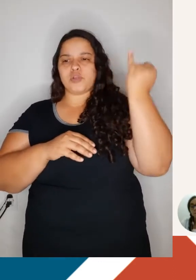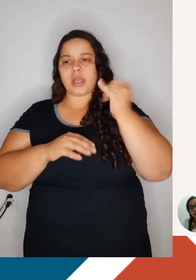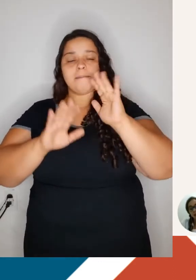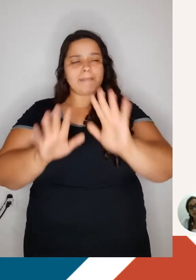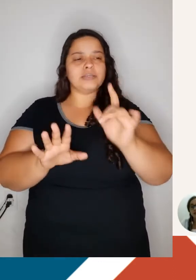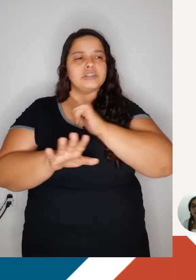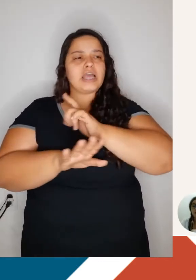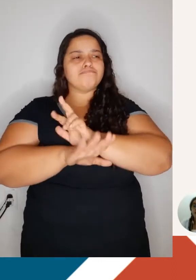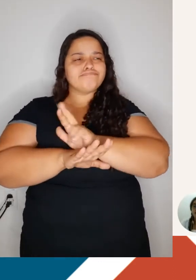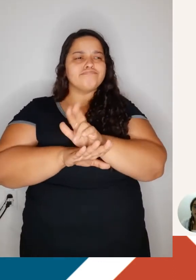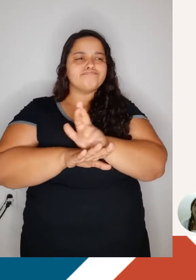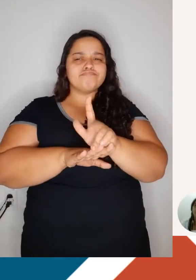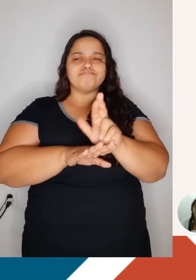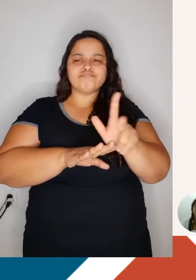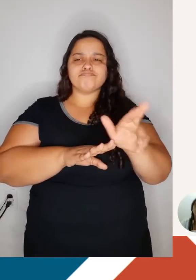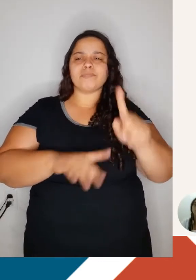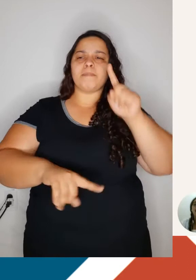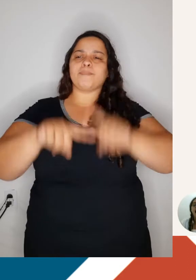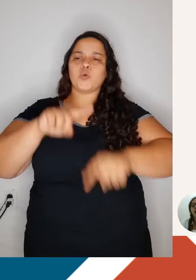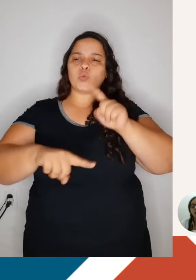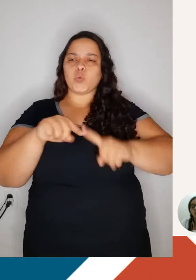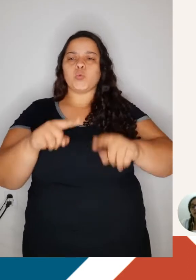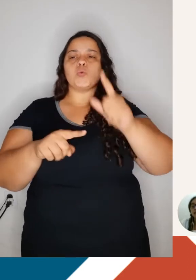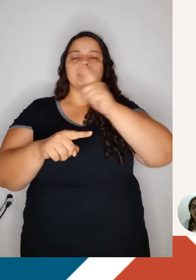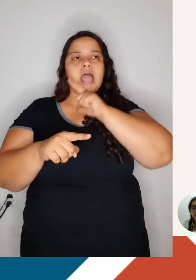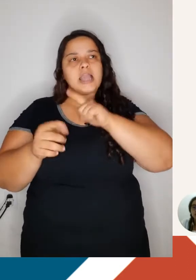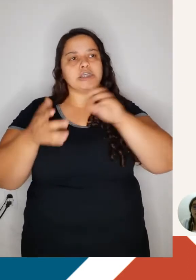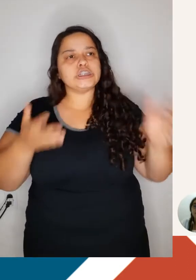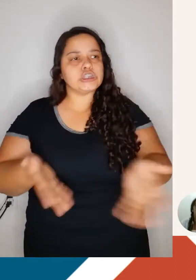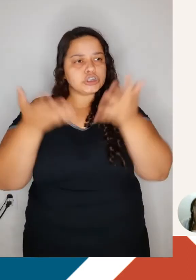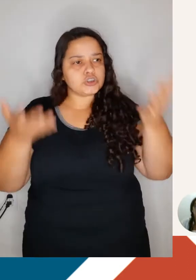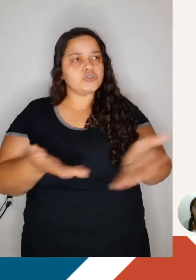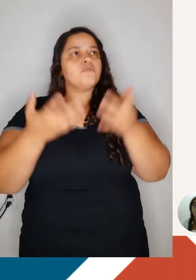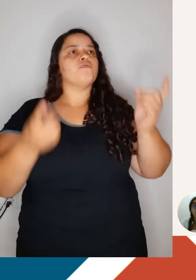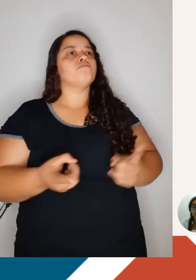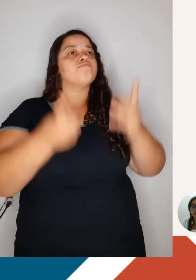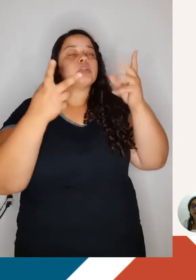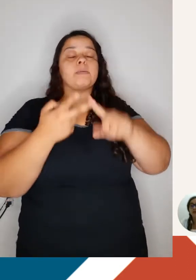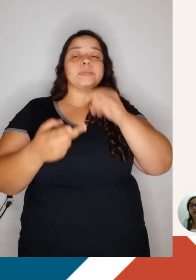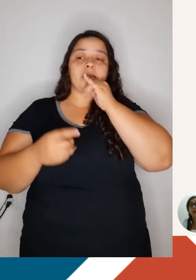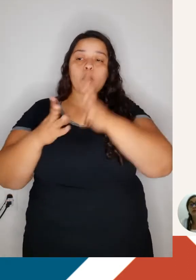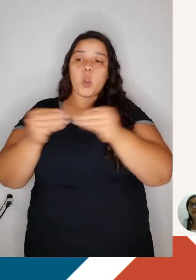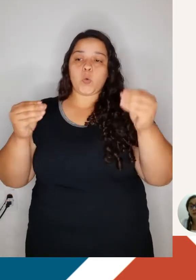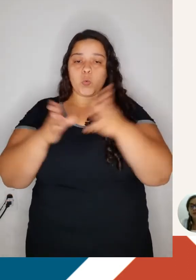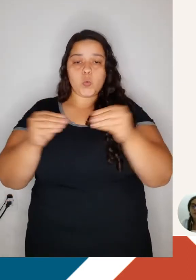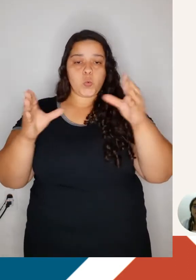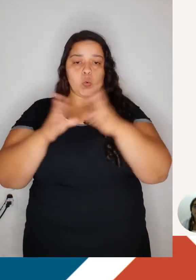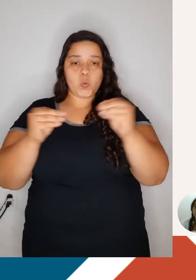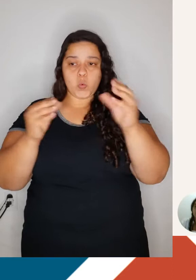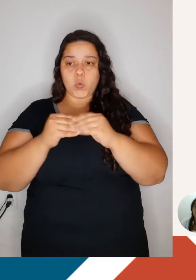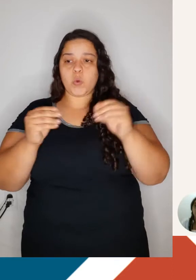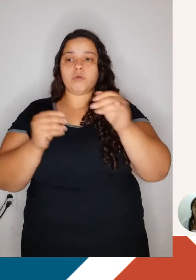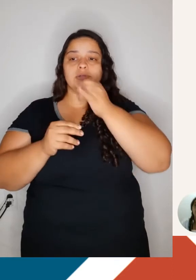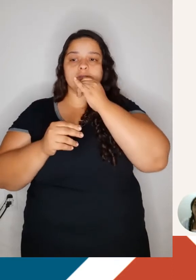importante, mas com essa diversificação produtiva, há um incentivo na produção e exportação de algodão, que passa